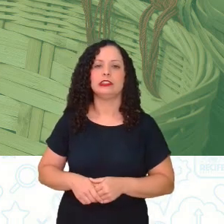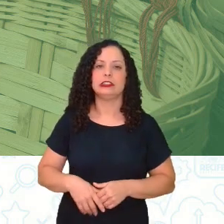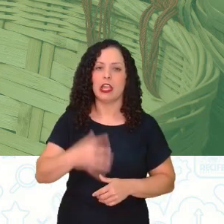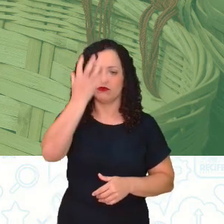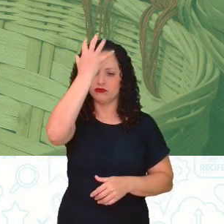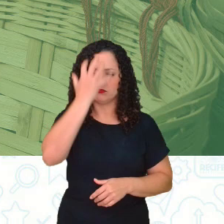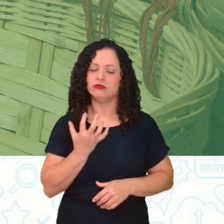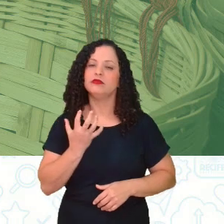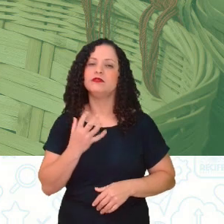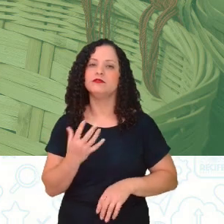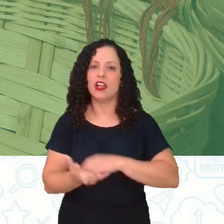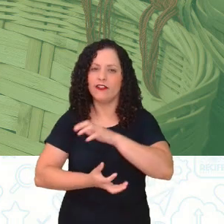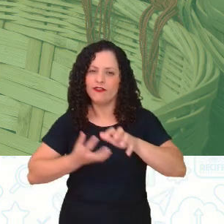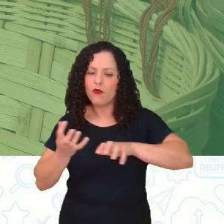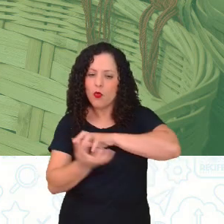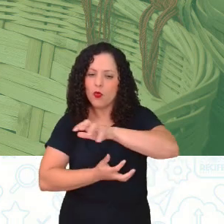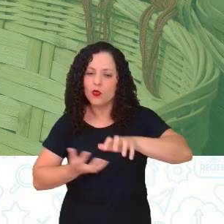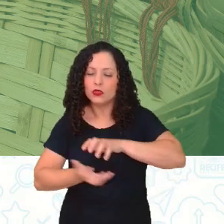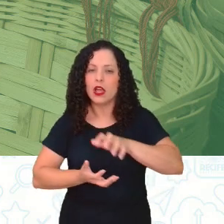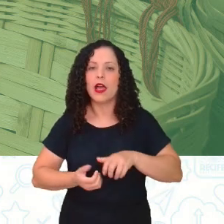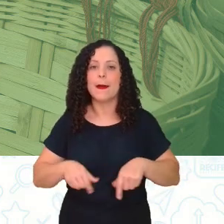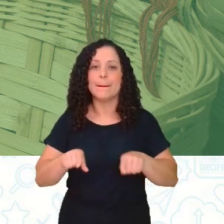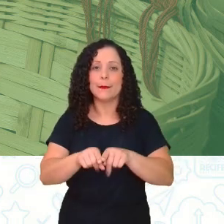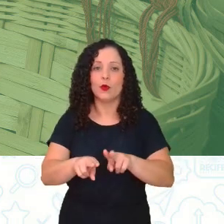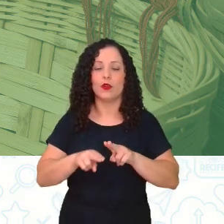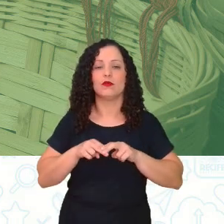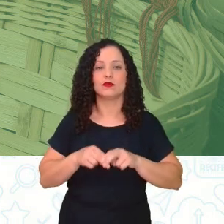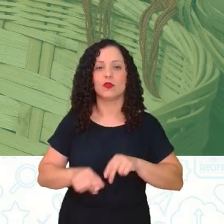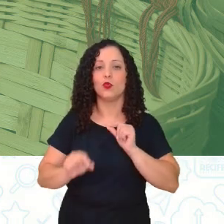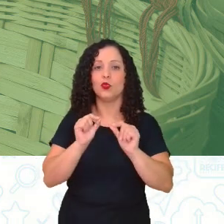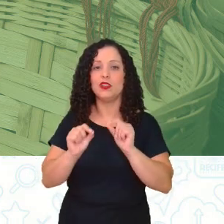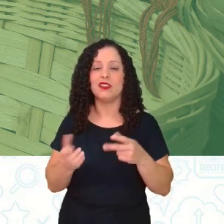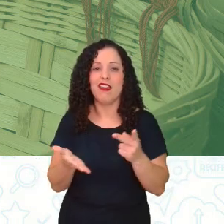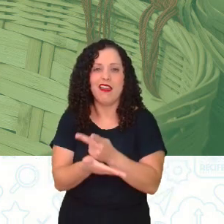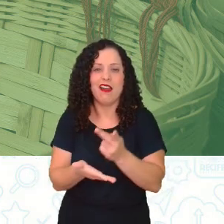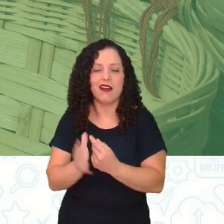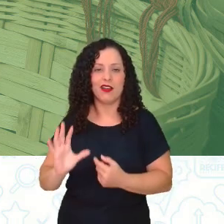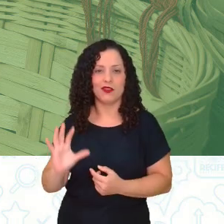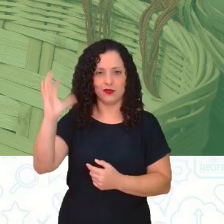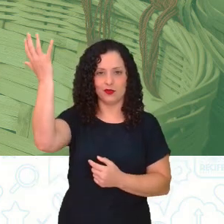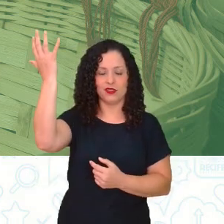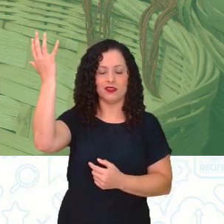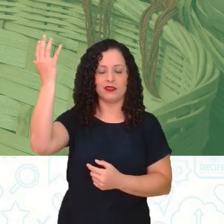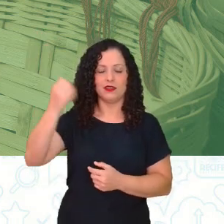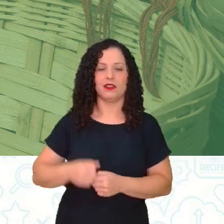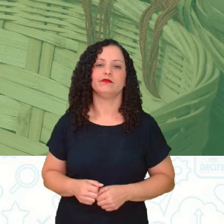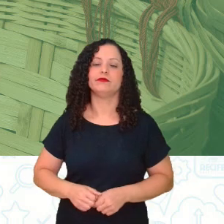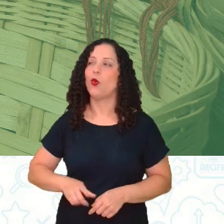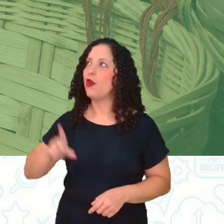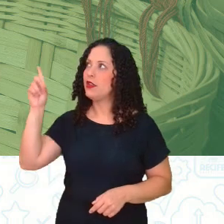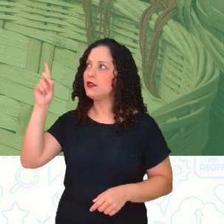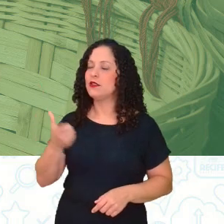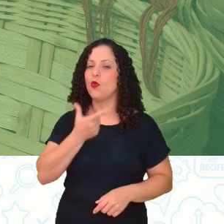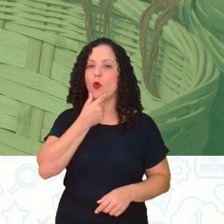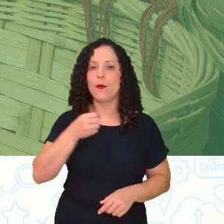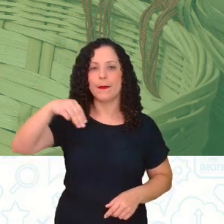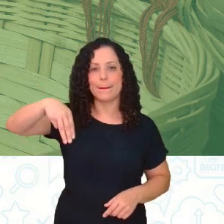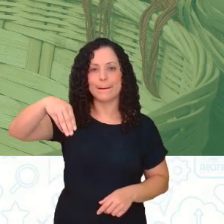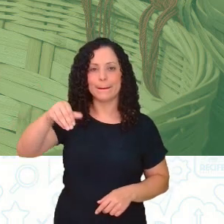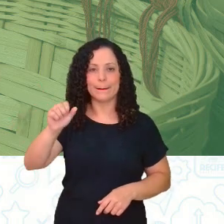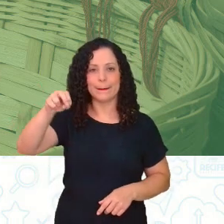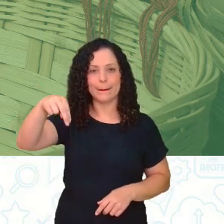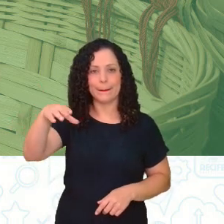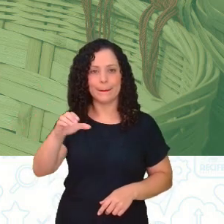revoltado aí, né, com essa violência policial que ocorria no momento. Então, Manuel dos Anjos Ferreira, o